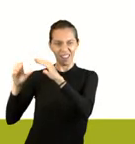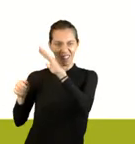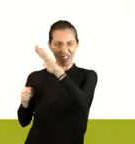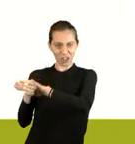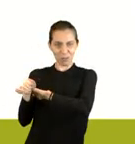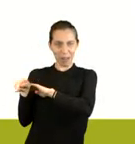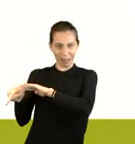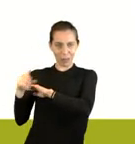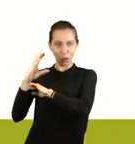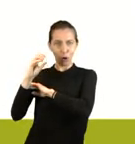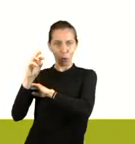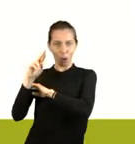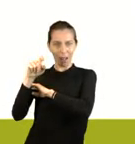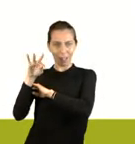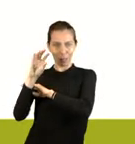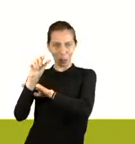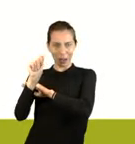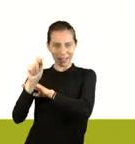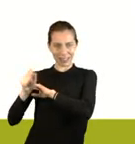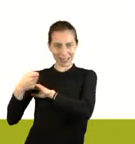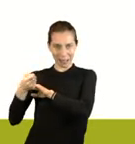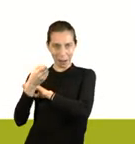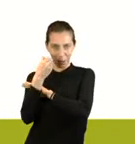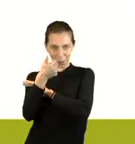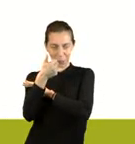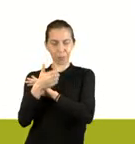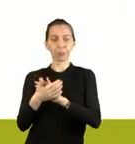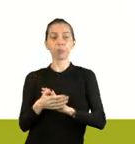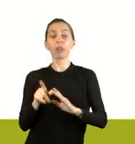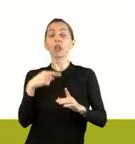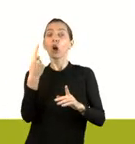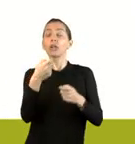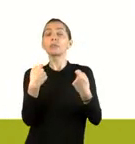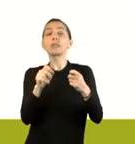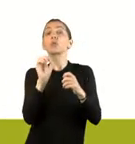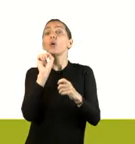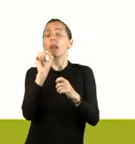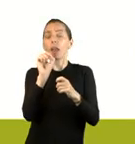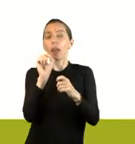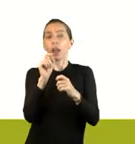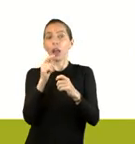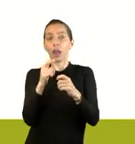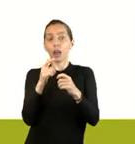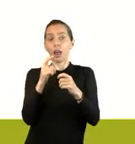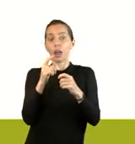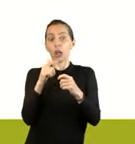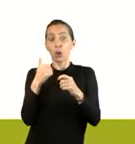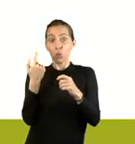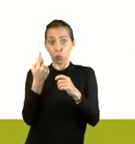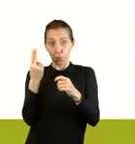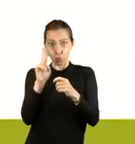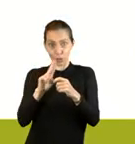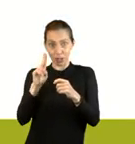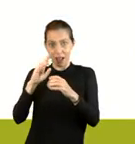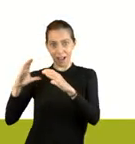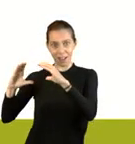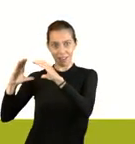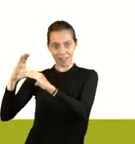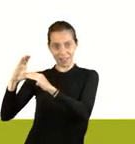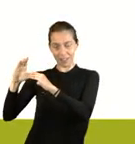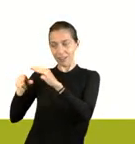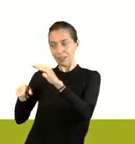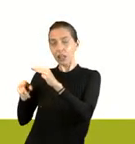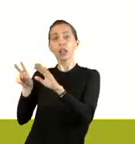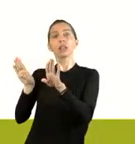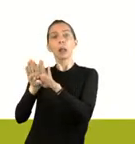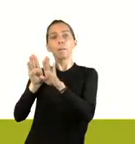de risco. Então, é importante que você abra a conta e veja esses vídeos para que você consiga